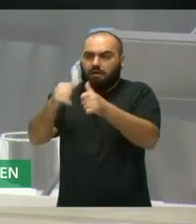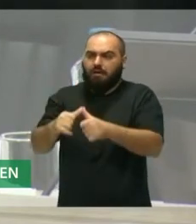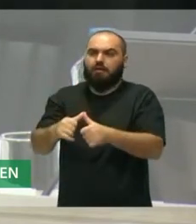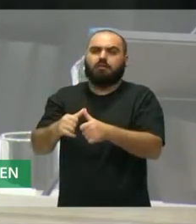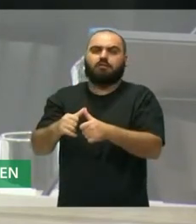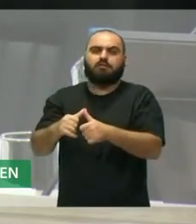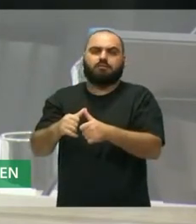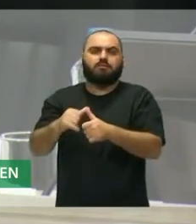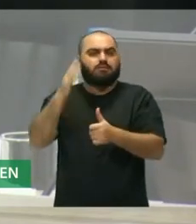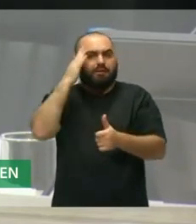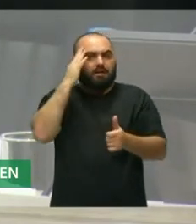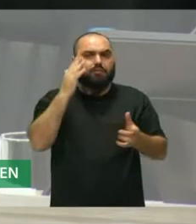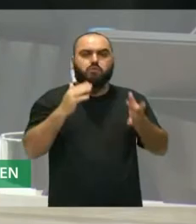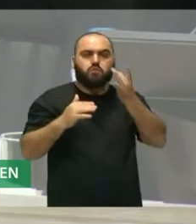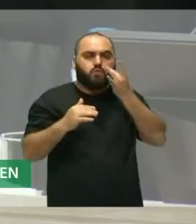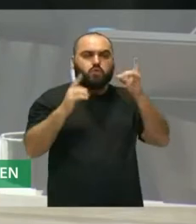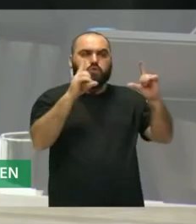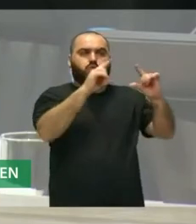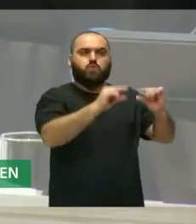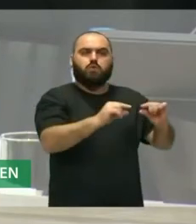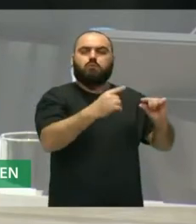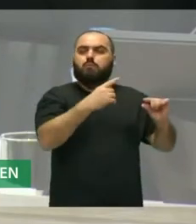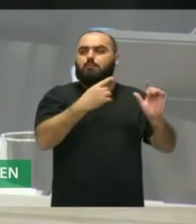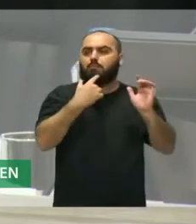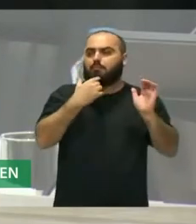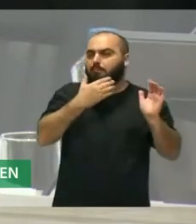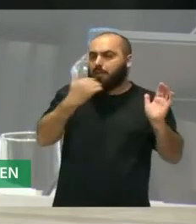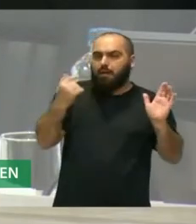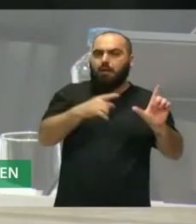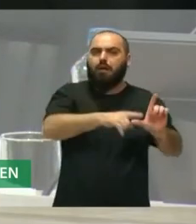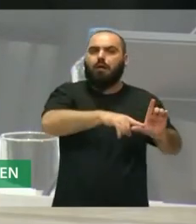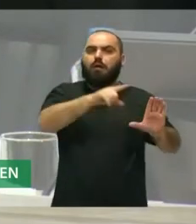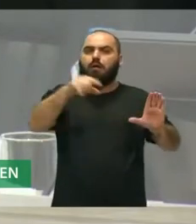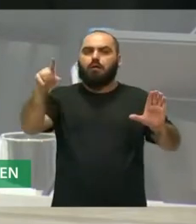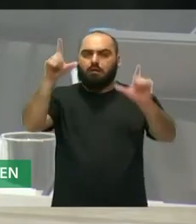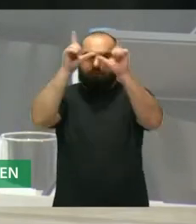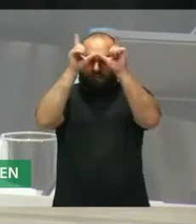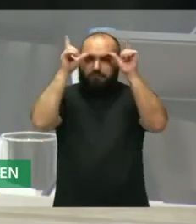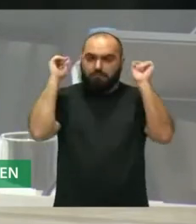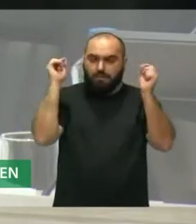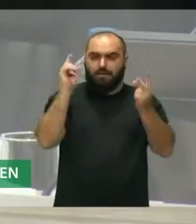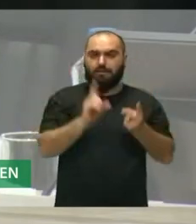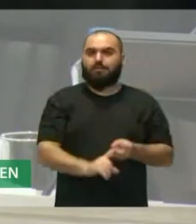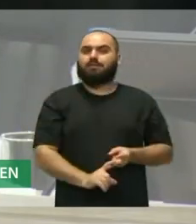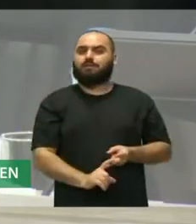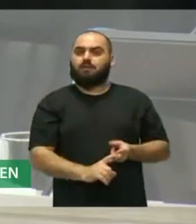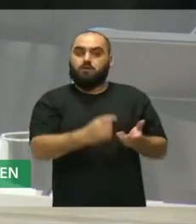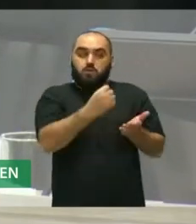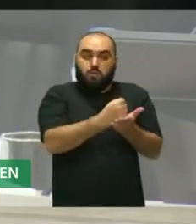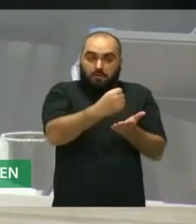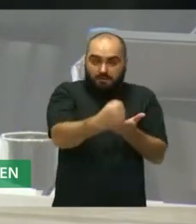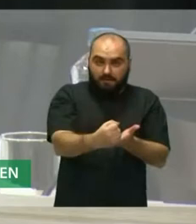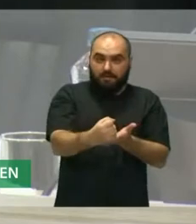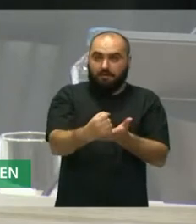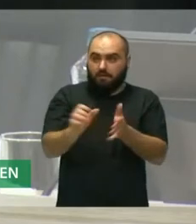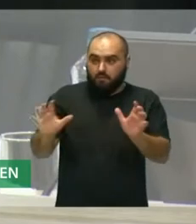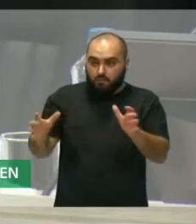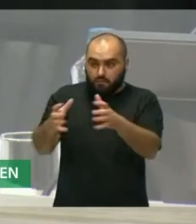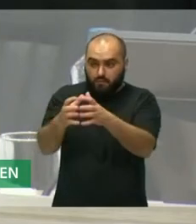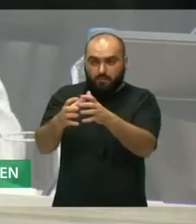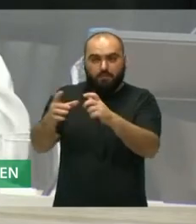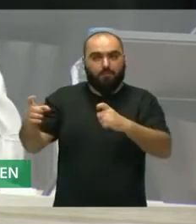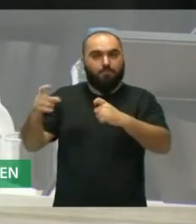o custo, melhorando os indicadores de enfermagem, fazendo os contratos com o corpo